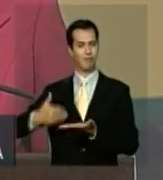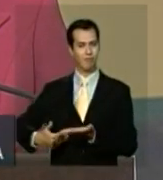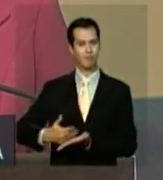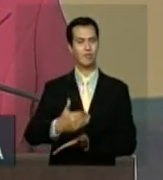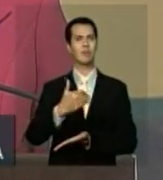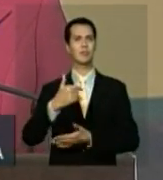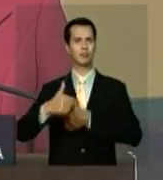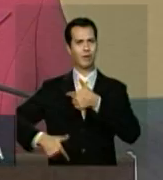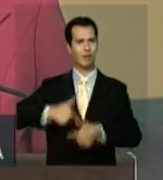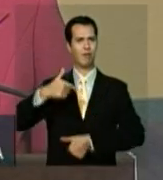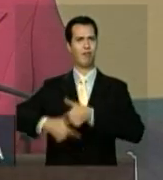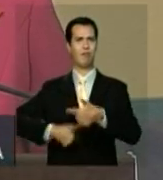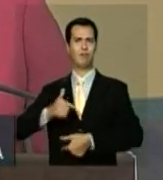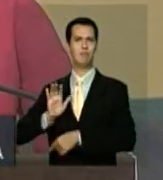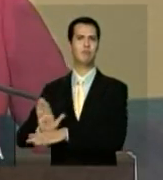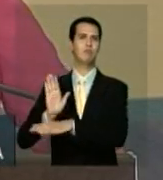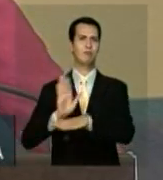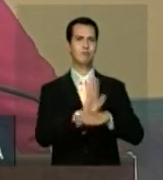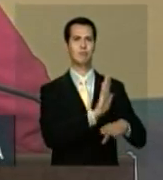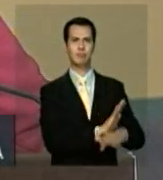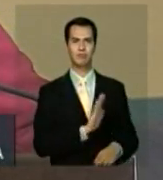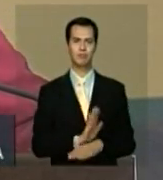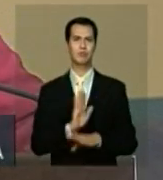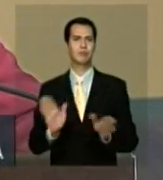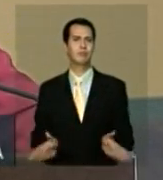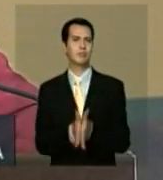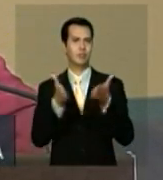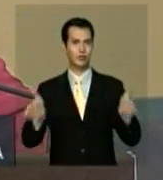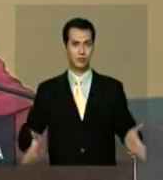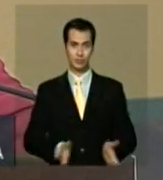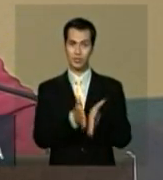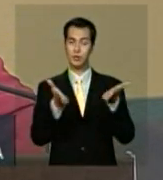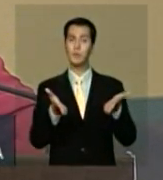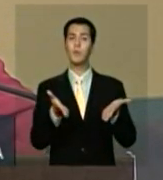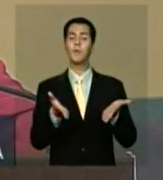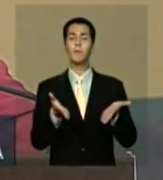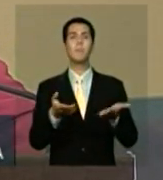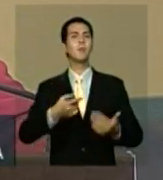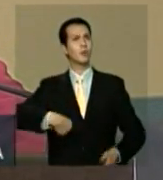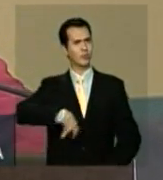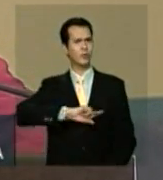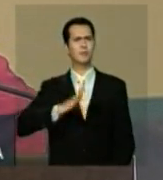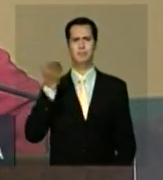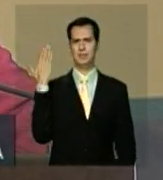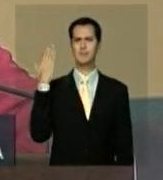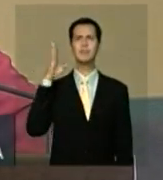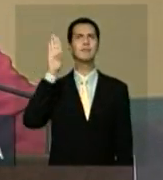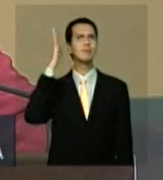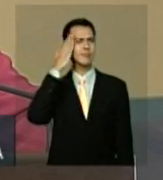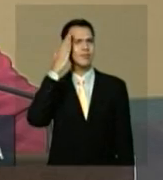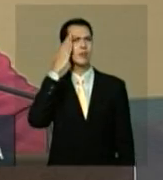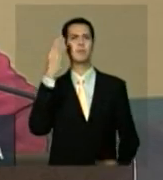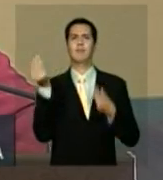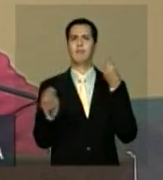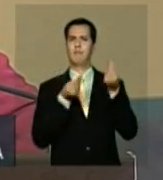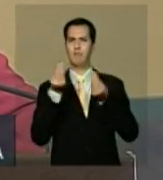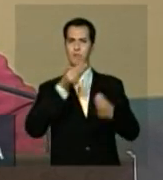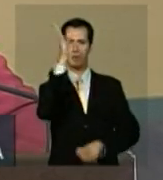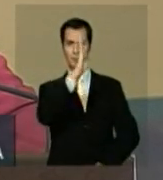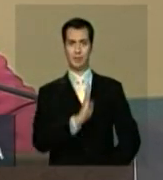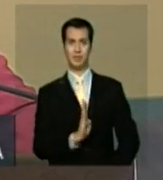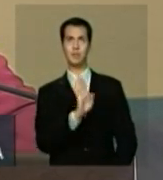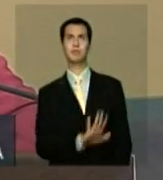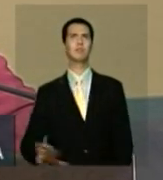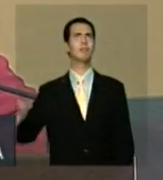paradoxo principalmente porque nós sabíamos que era um absurdo isso ocorrer num país com a